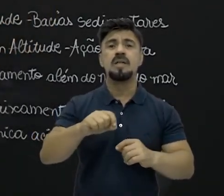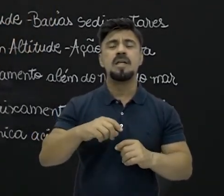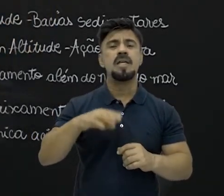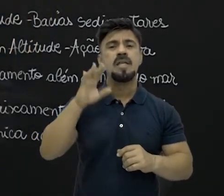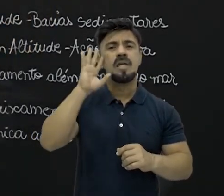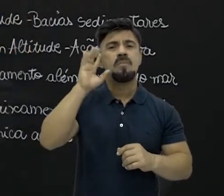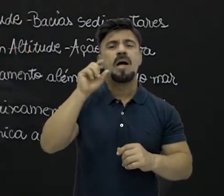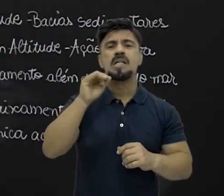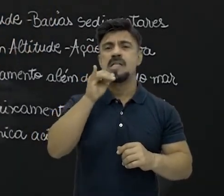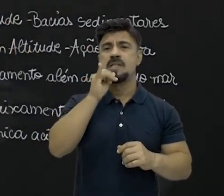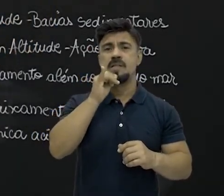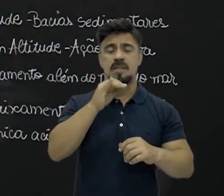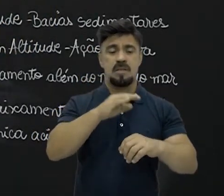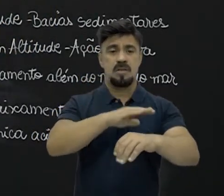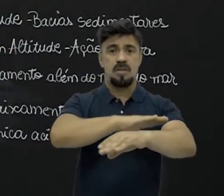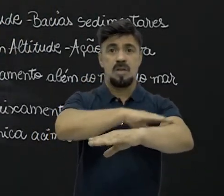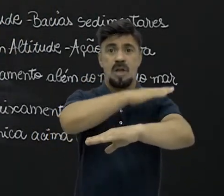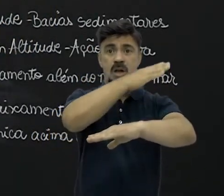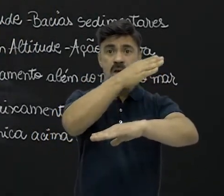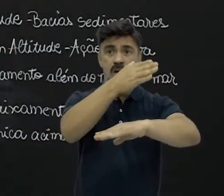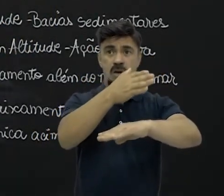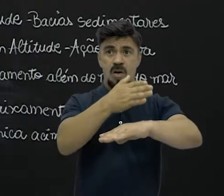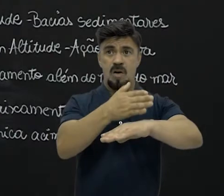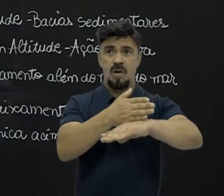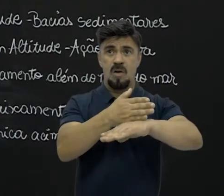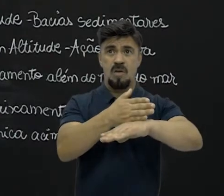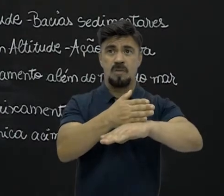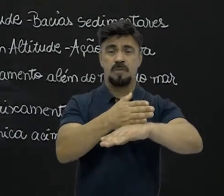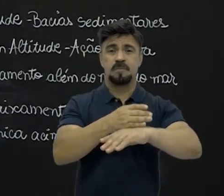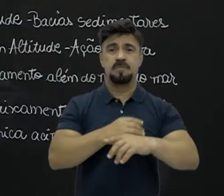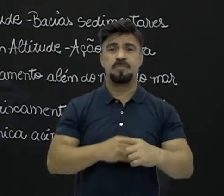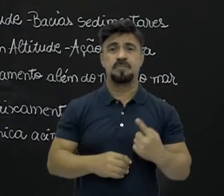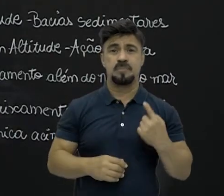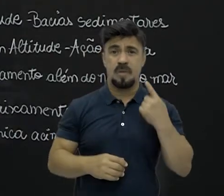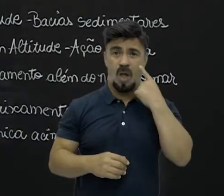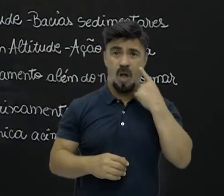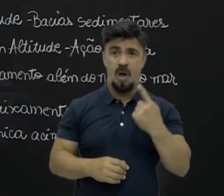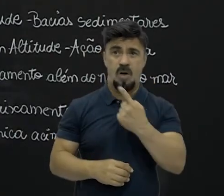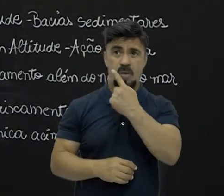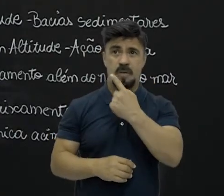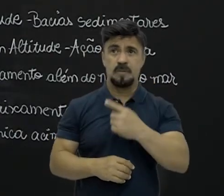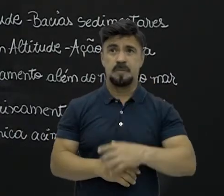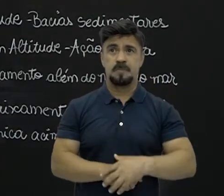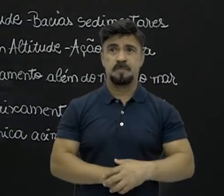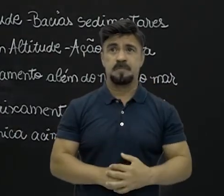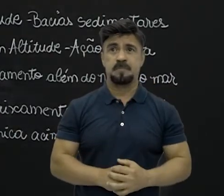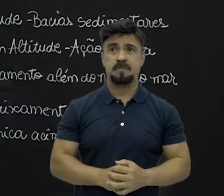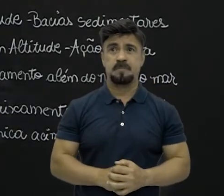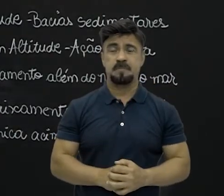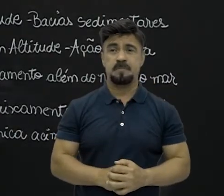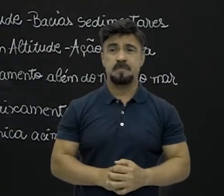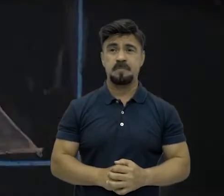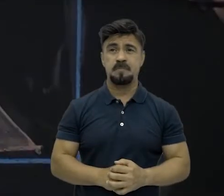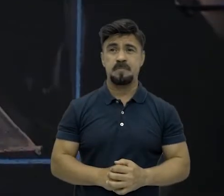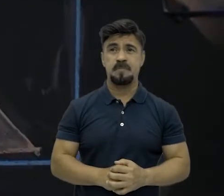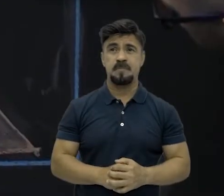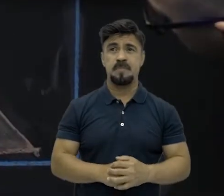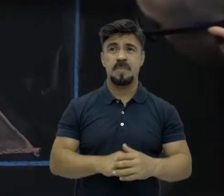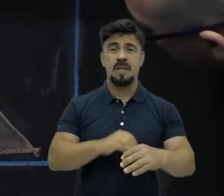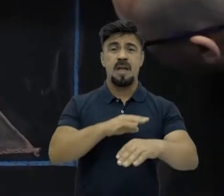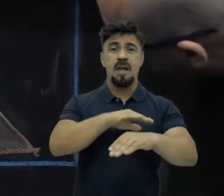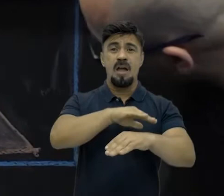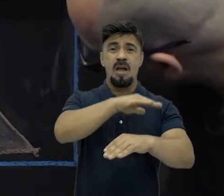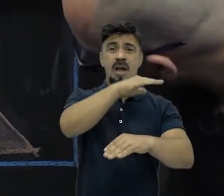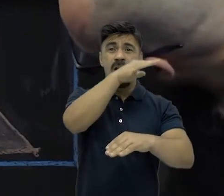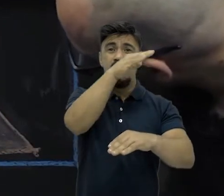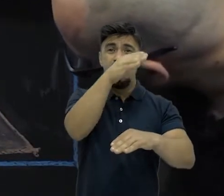todo o material que estava nessa região aqui, ó, todo aqui, ó, montado aqui, sofreu desgaste, acabou